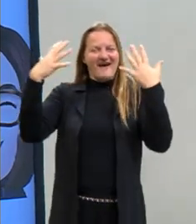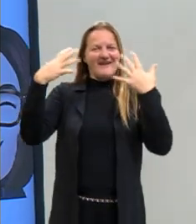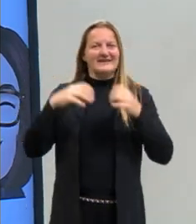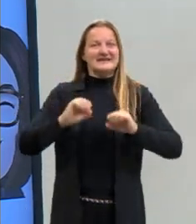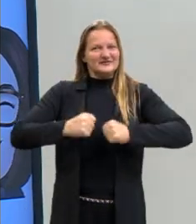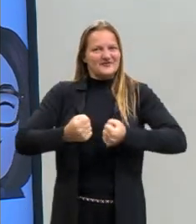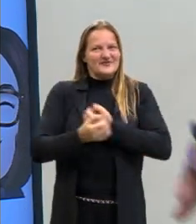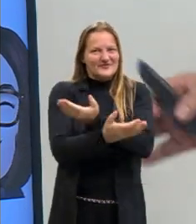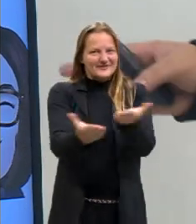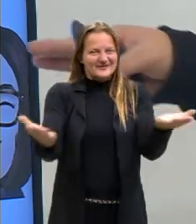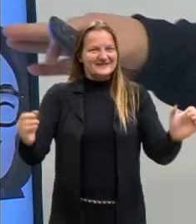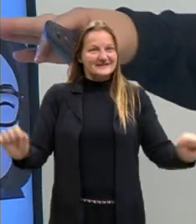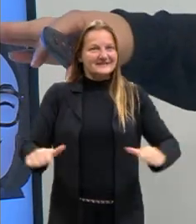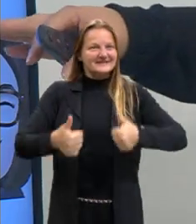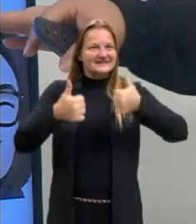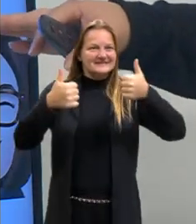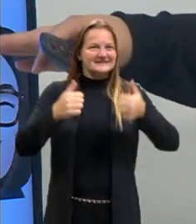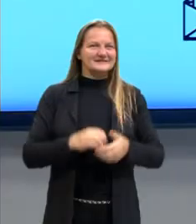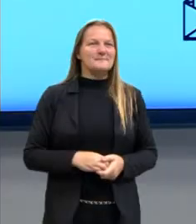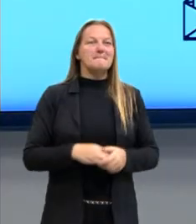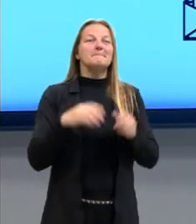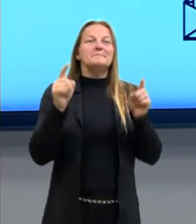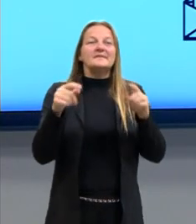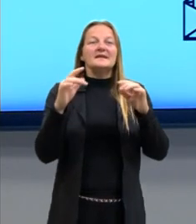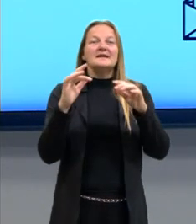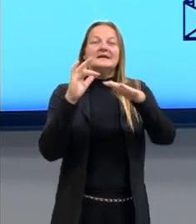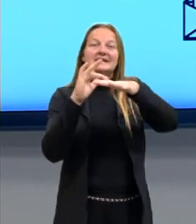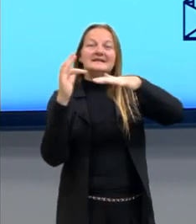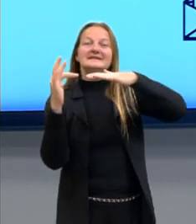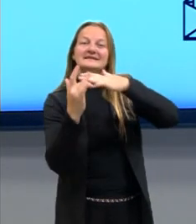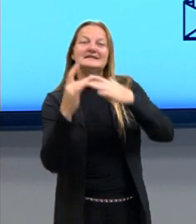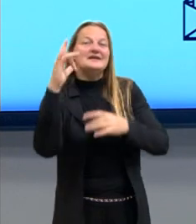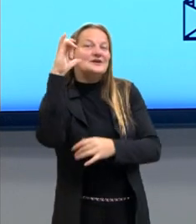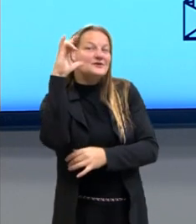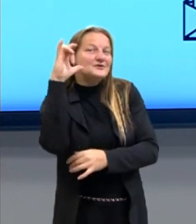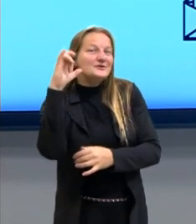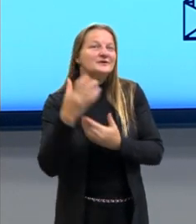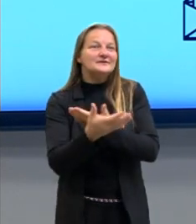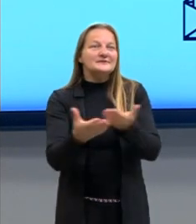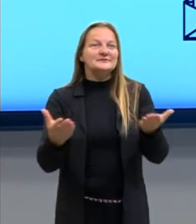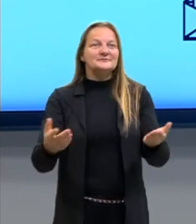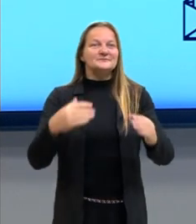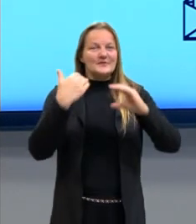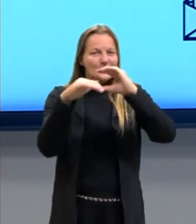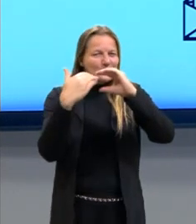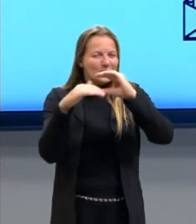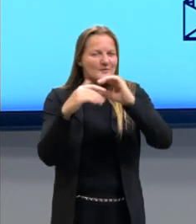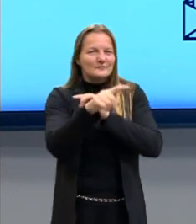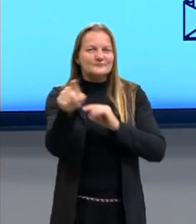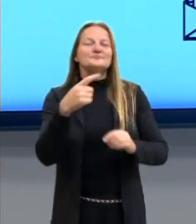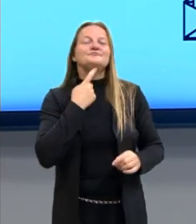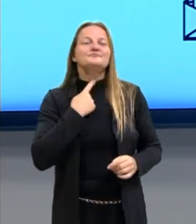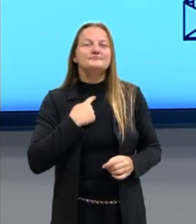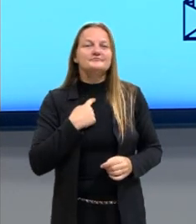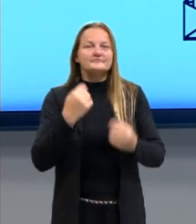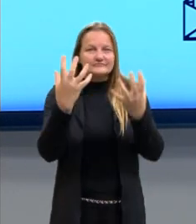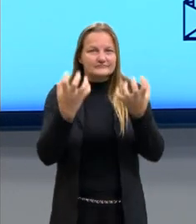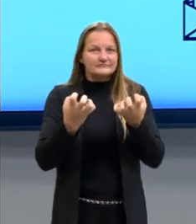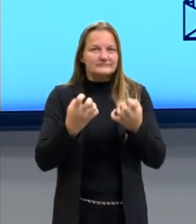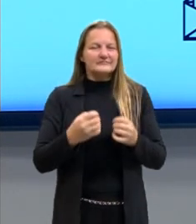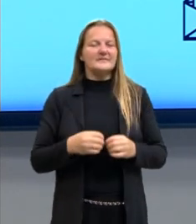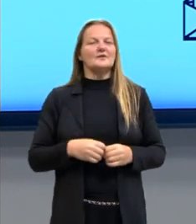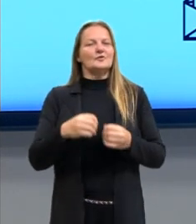o melhor para vocês aqui já fica minhas redes sociais ali meu Instagram meu e-mail caso vocês queiram